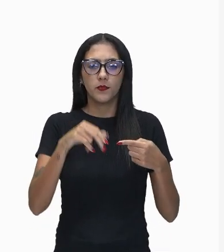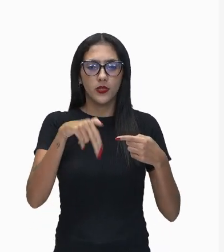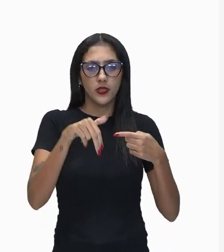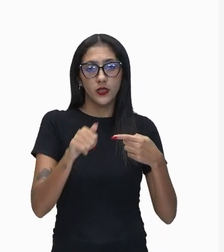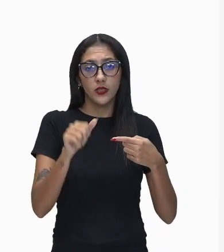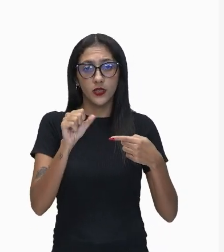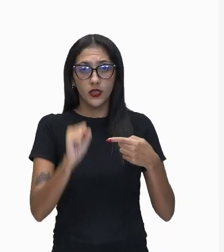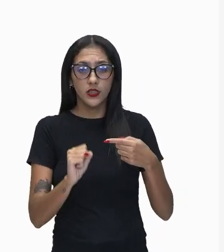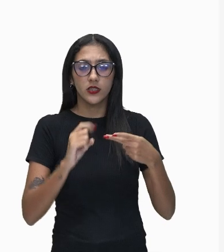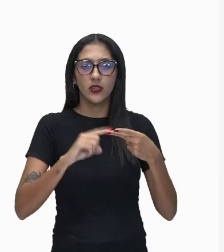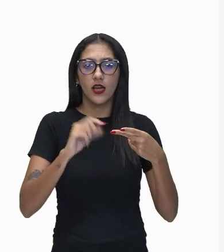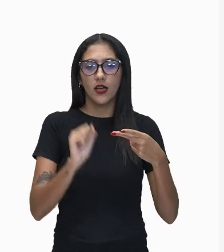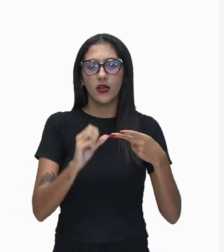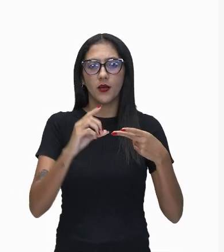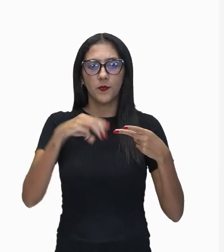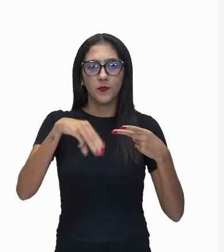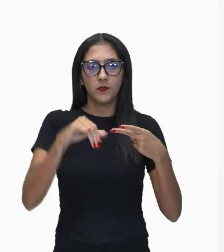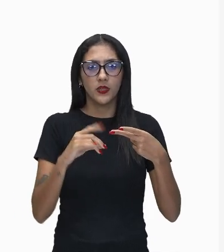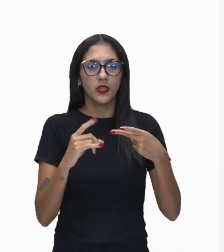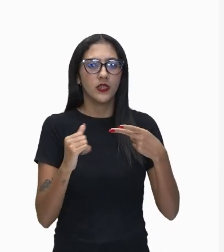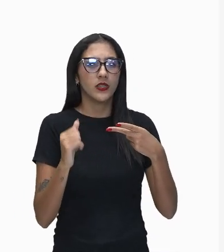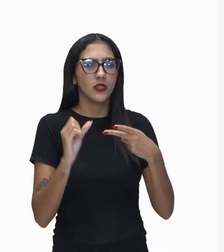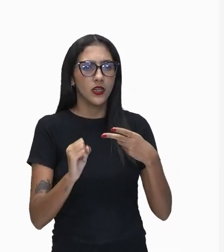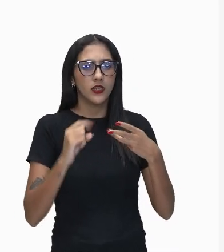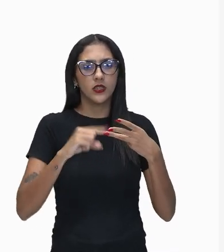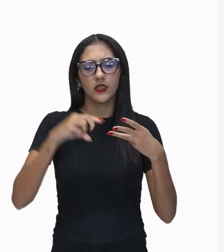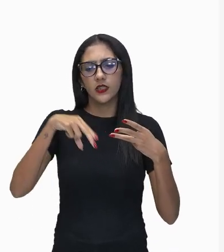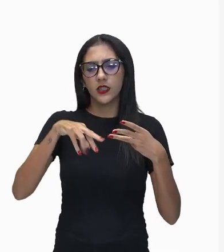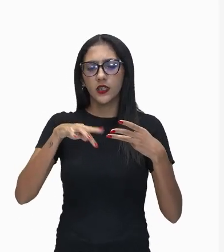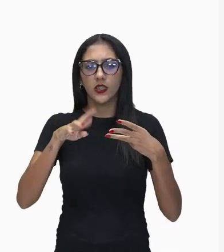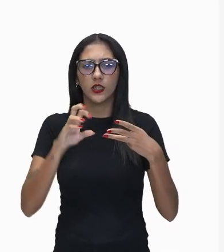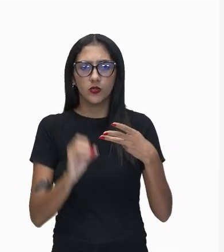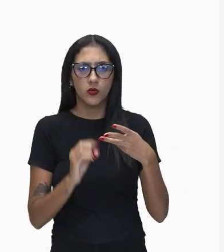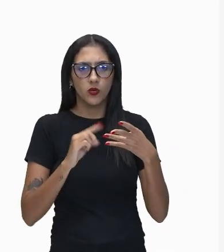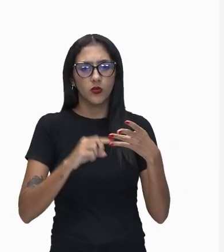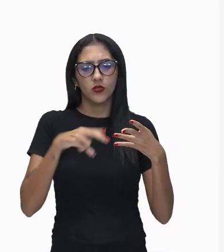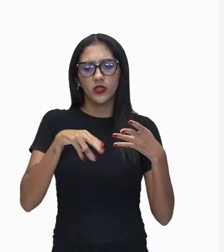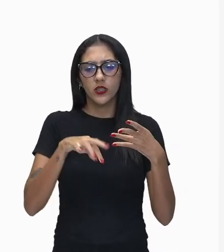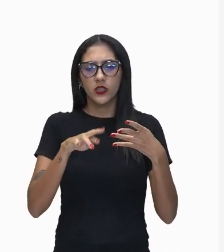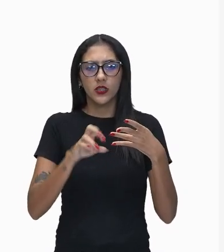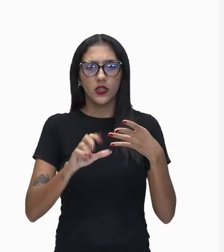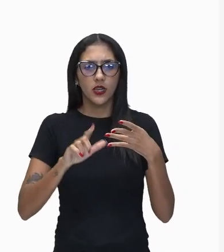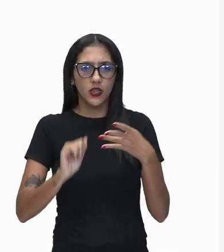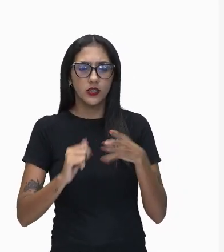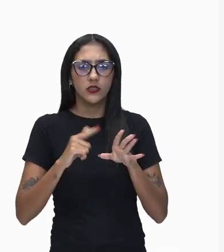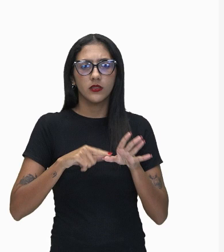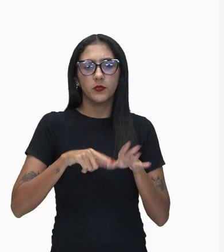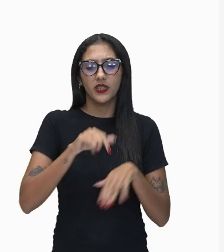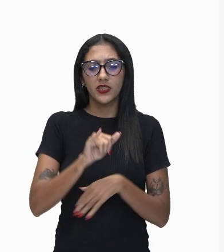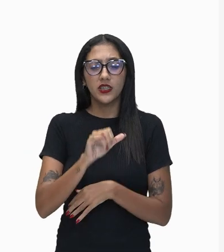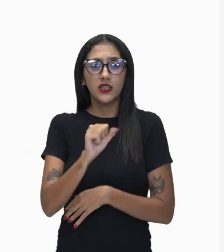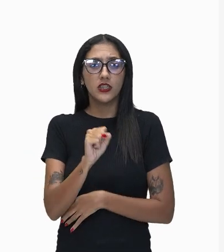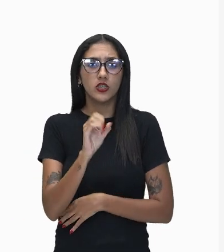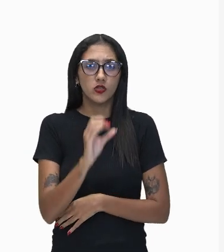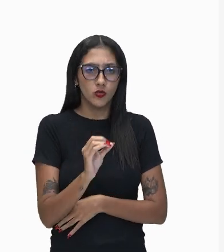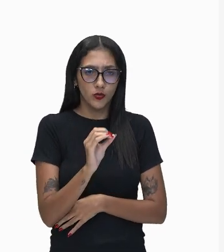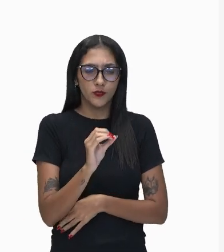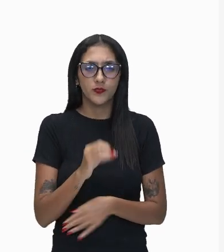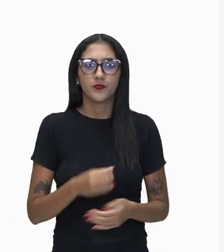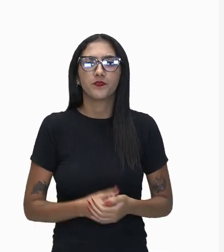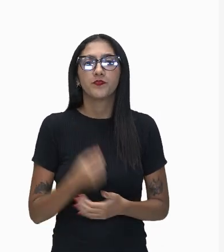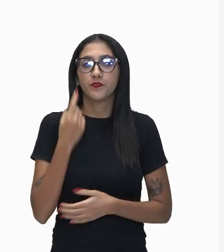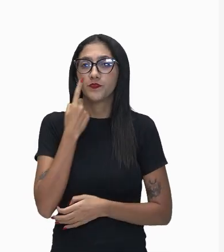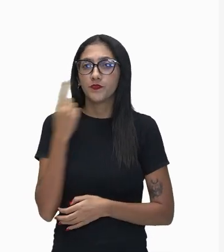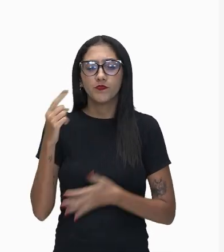amidas, os nitrocompostos, nitrilas e isonitrilas. Essas são algumas das